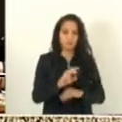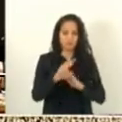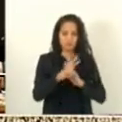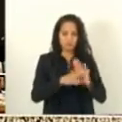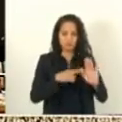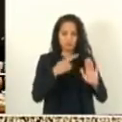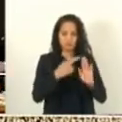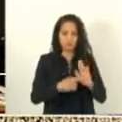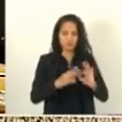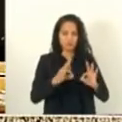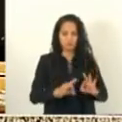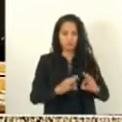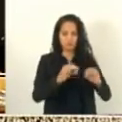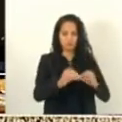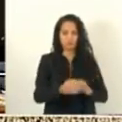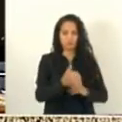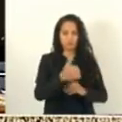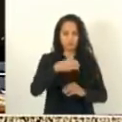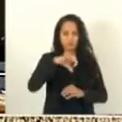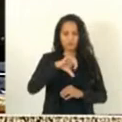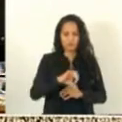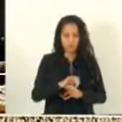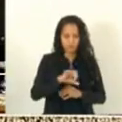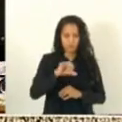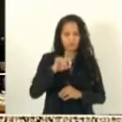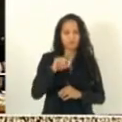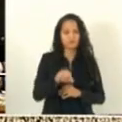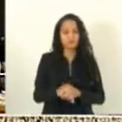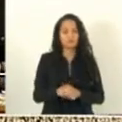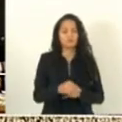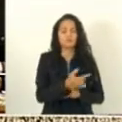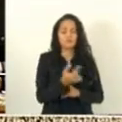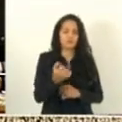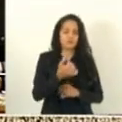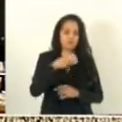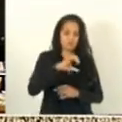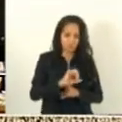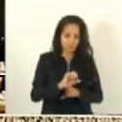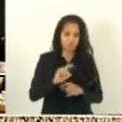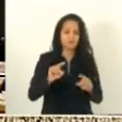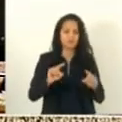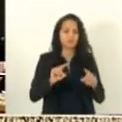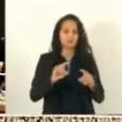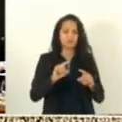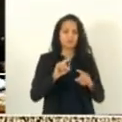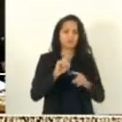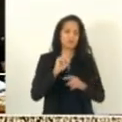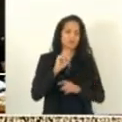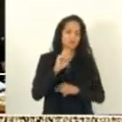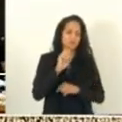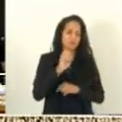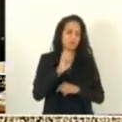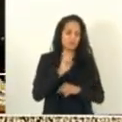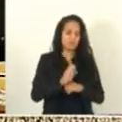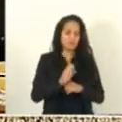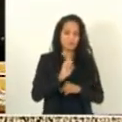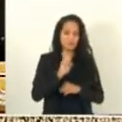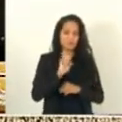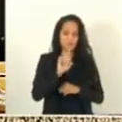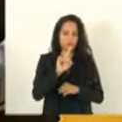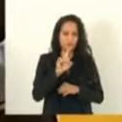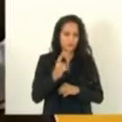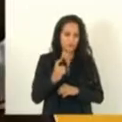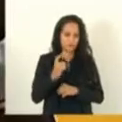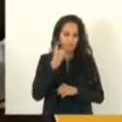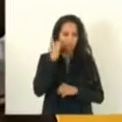lei 83/2019, de autoria do ex-deputado Euclério Sampaio. Convoco nesse momento a Comissão de Constituição e Justiça.